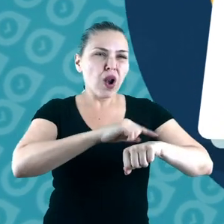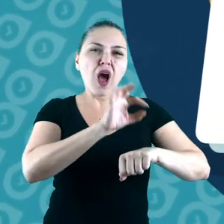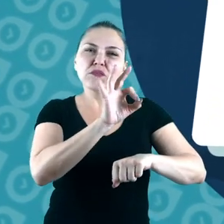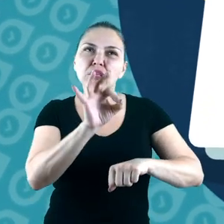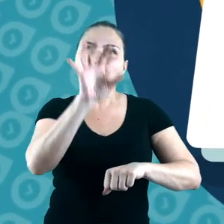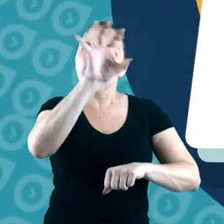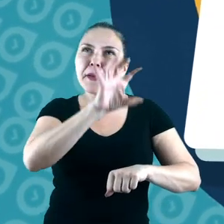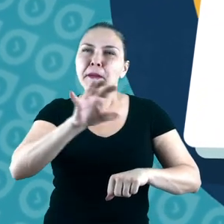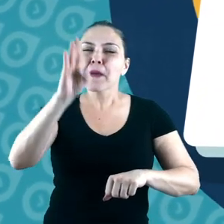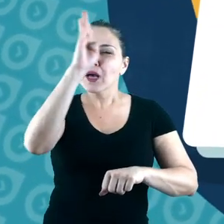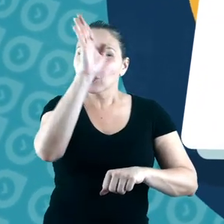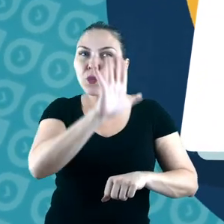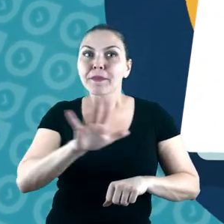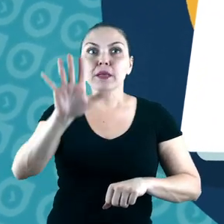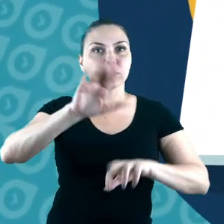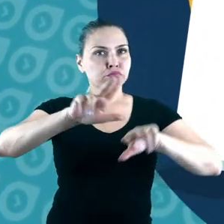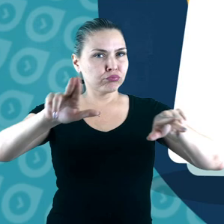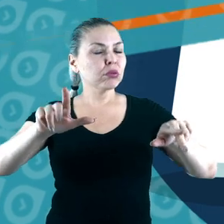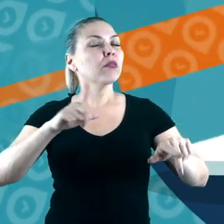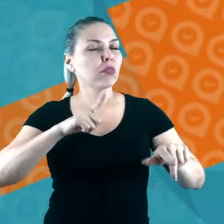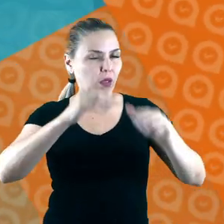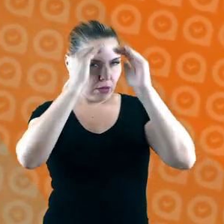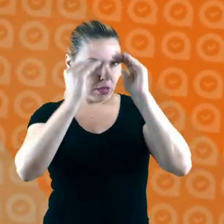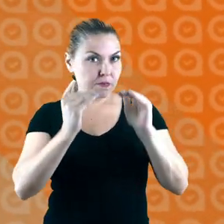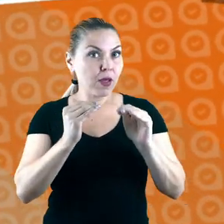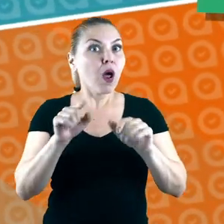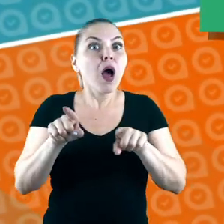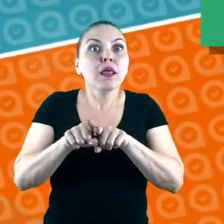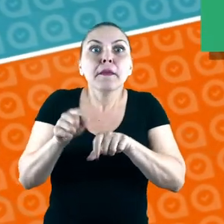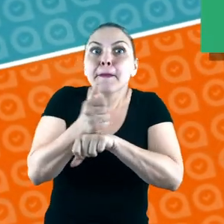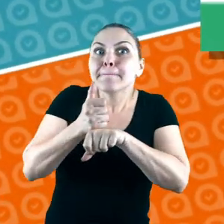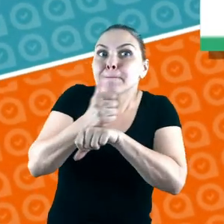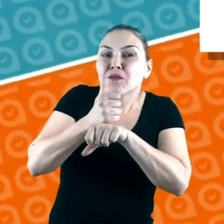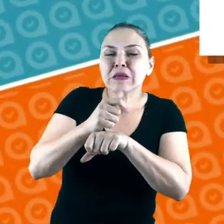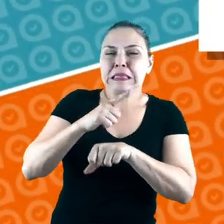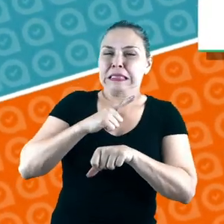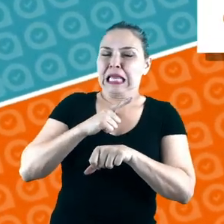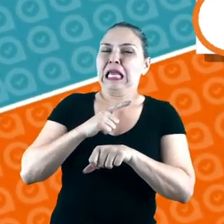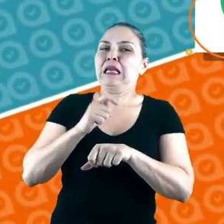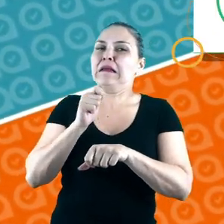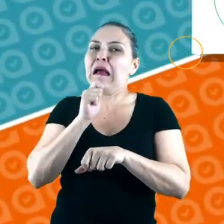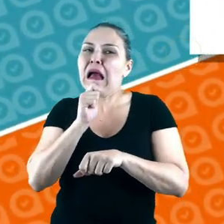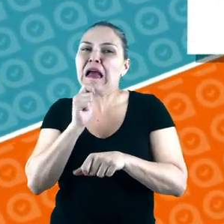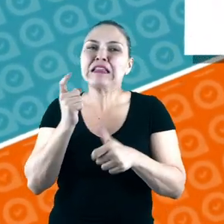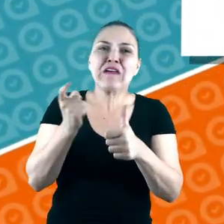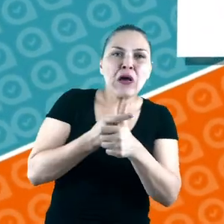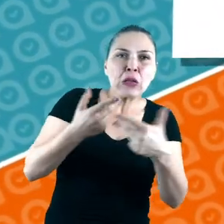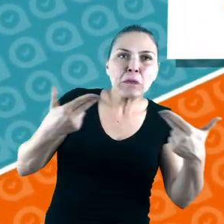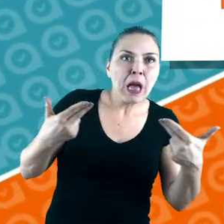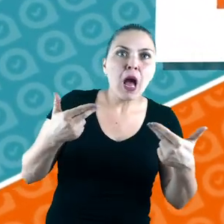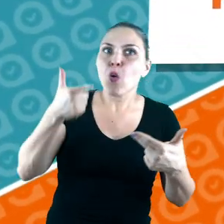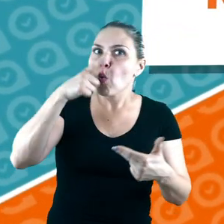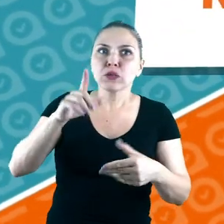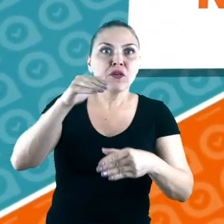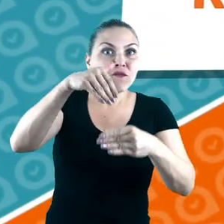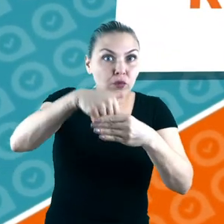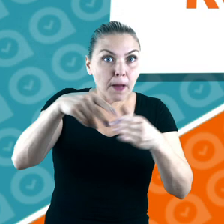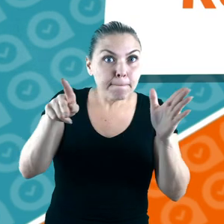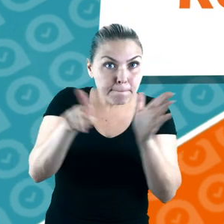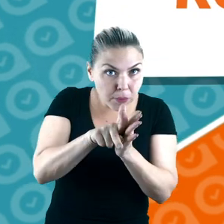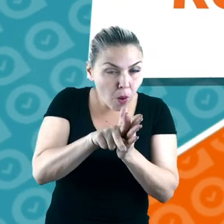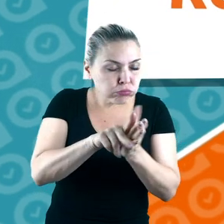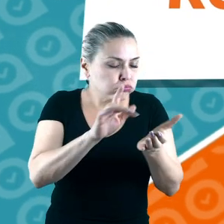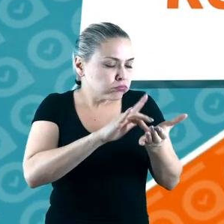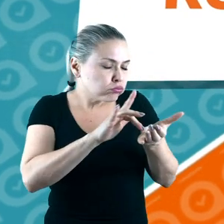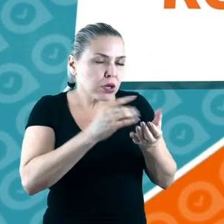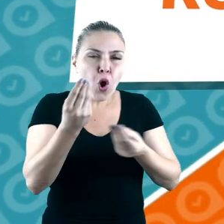das diversas regiões do país. Ah, profissionais com alguma pendência ou que não conseguiram votar